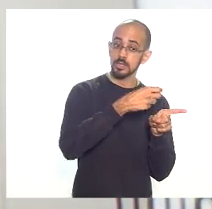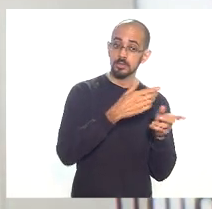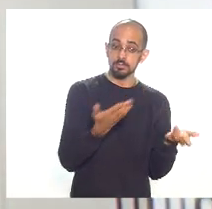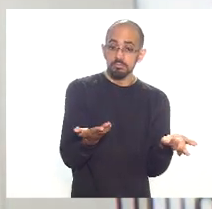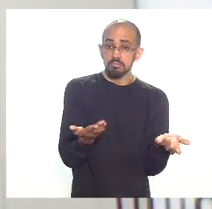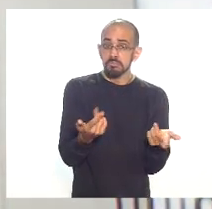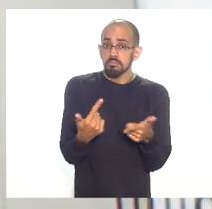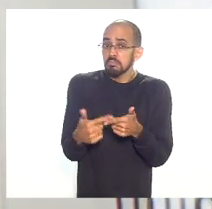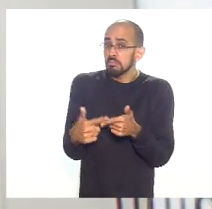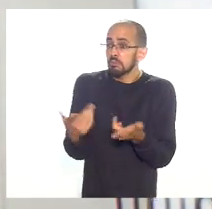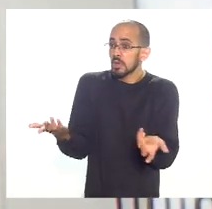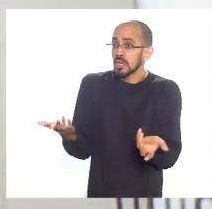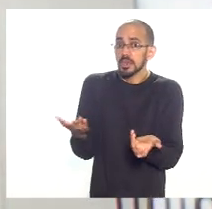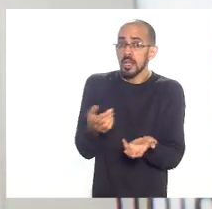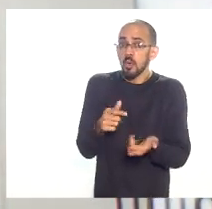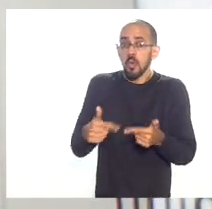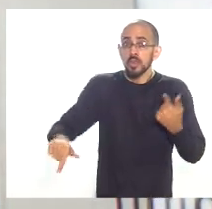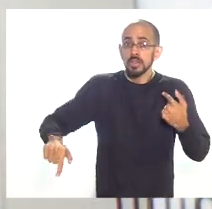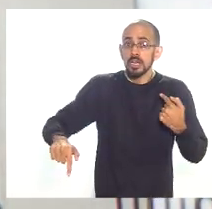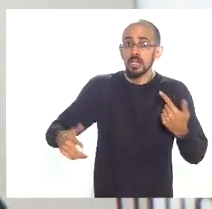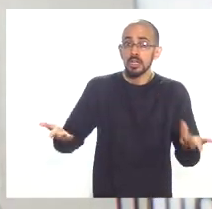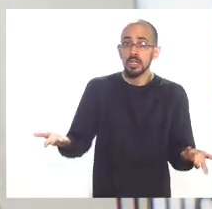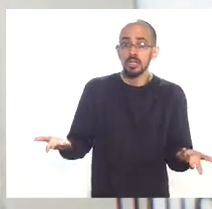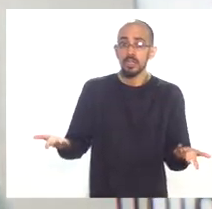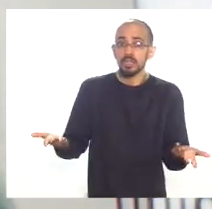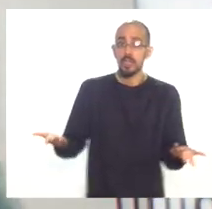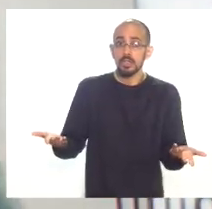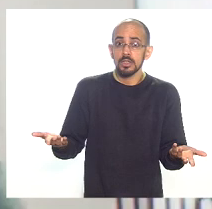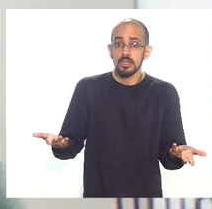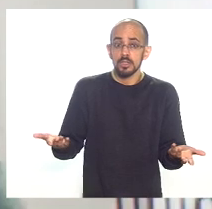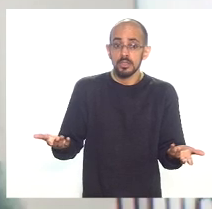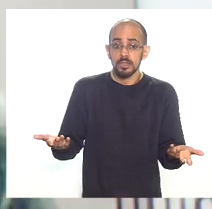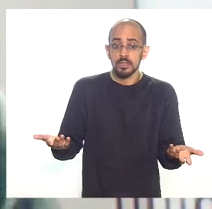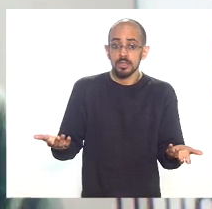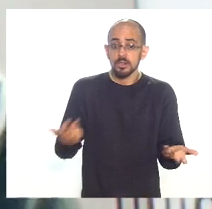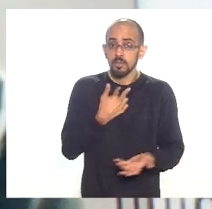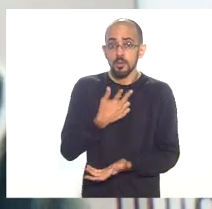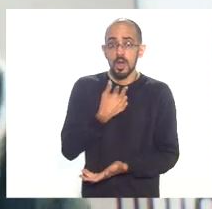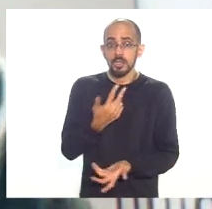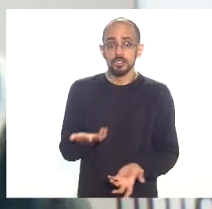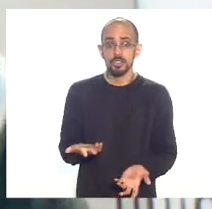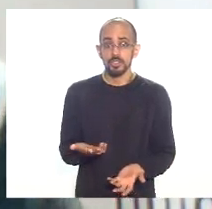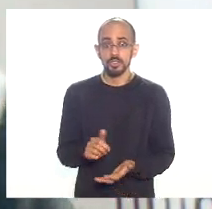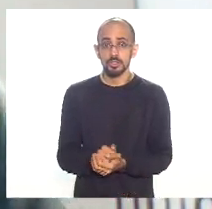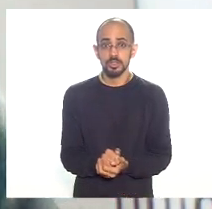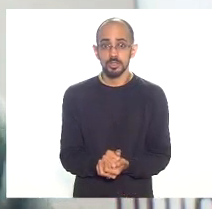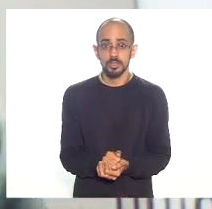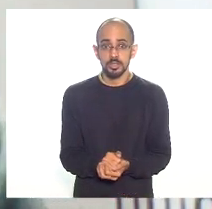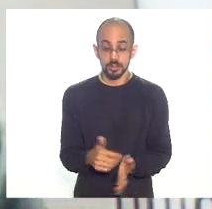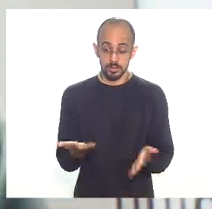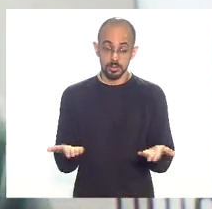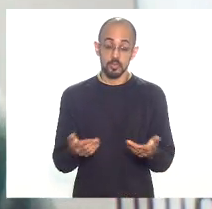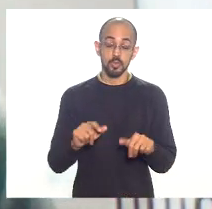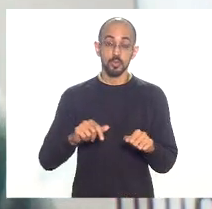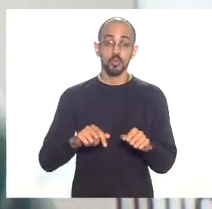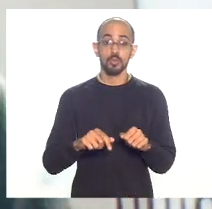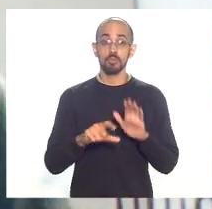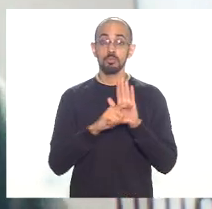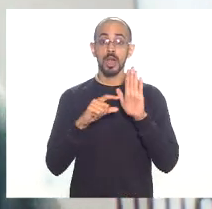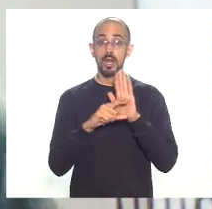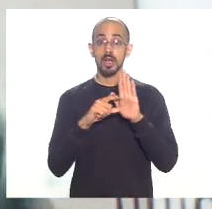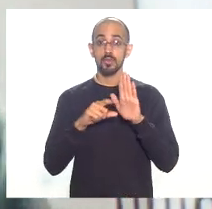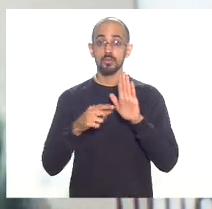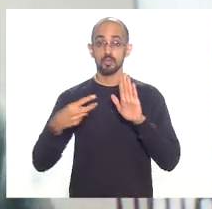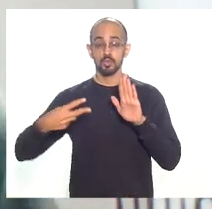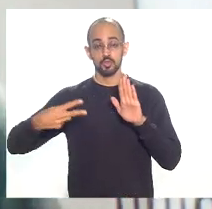escola ter cerceamento de opiniões mediante violência ou ameaça eu pergunto inciso 2 é proibido